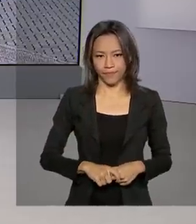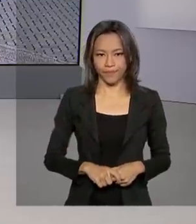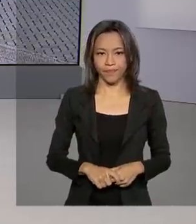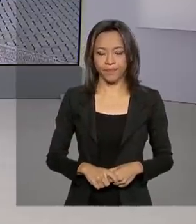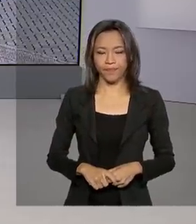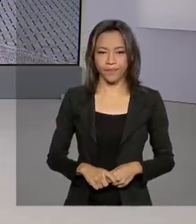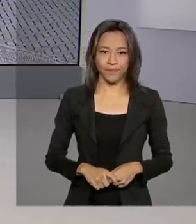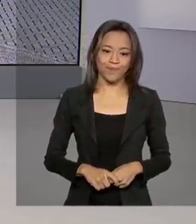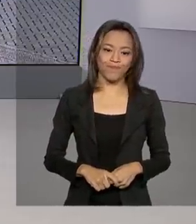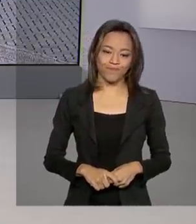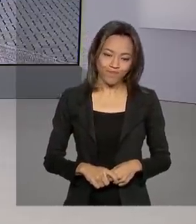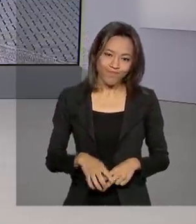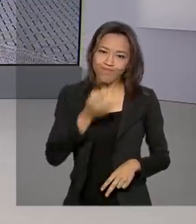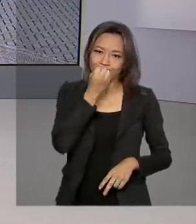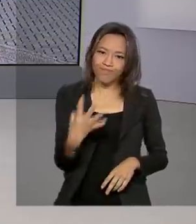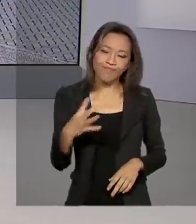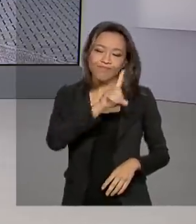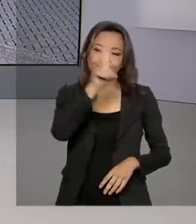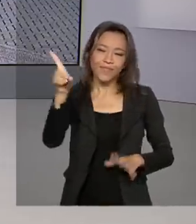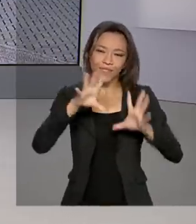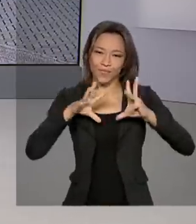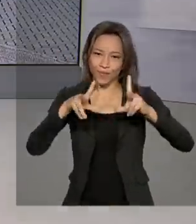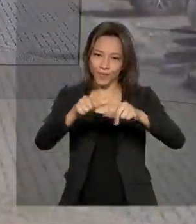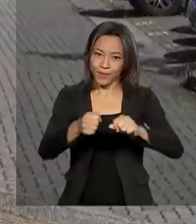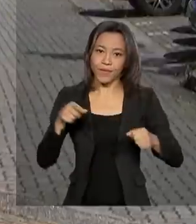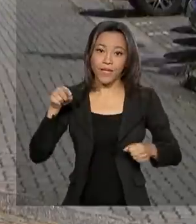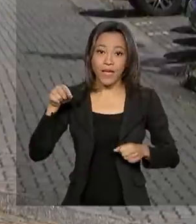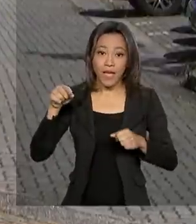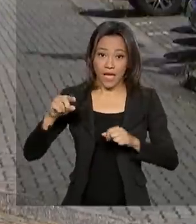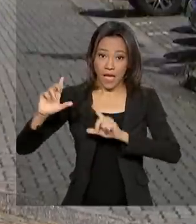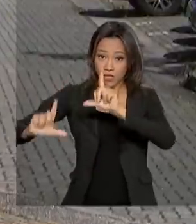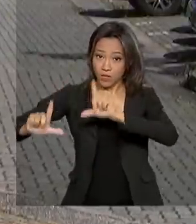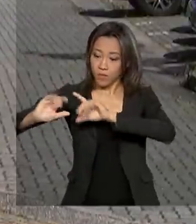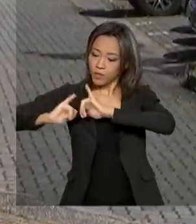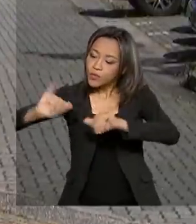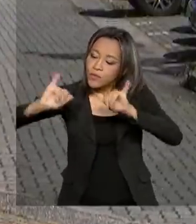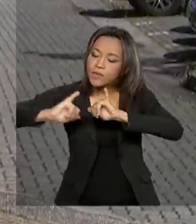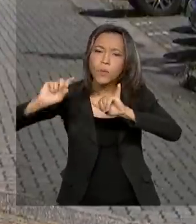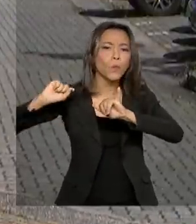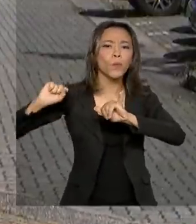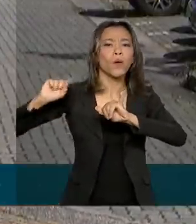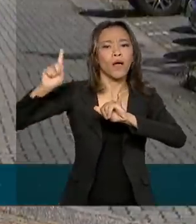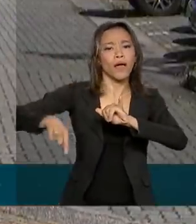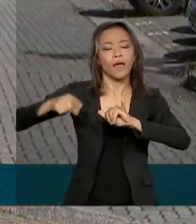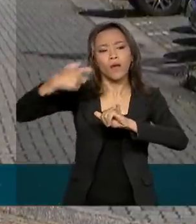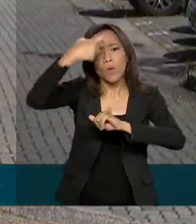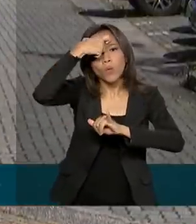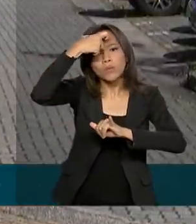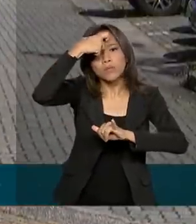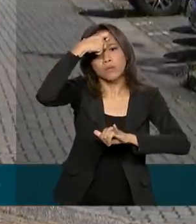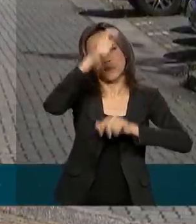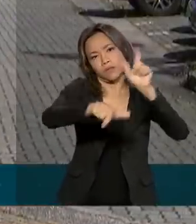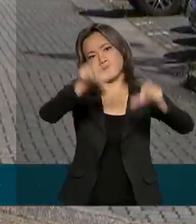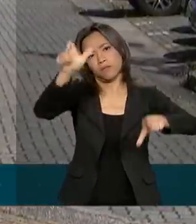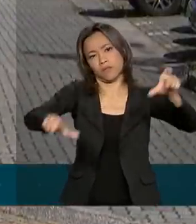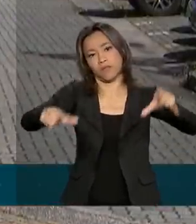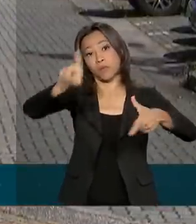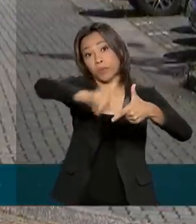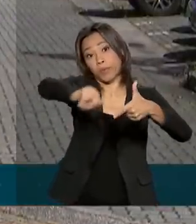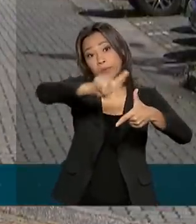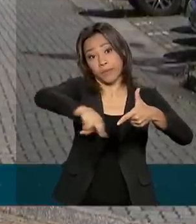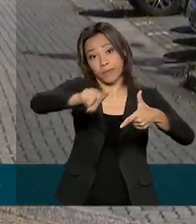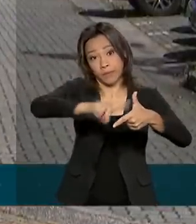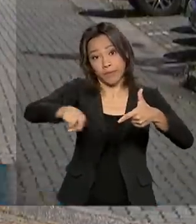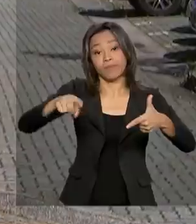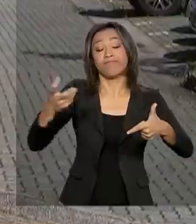onde renata bom dia a todos a idéia dessa campanha é conscientizar a população em geral sobre o problema do tráfico de